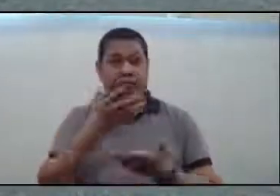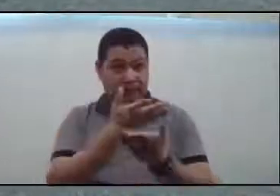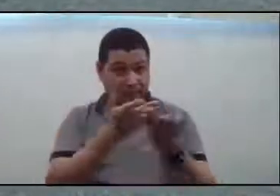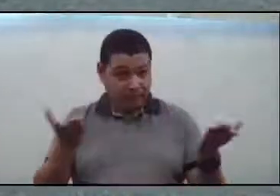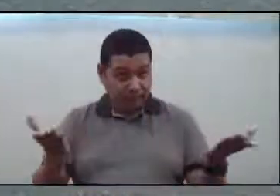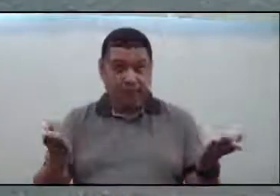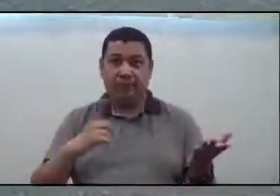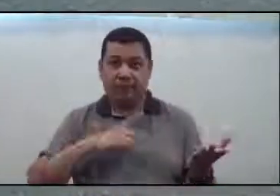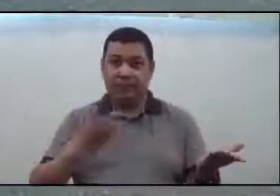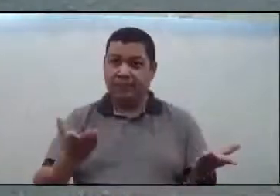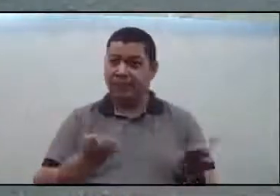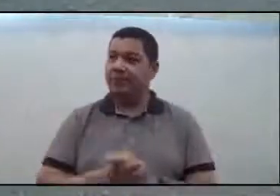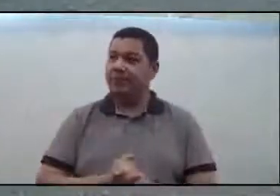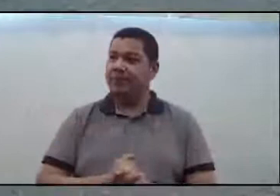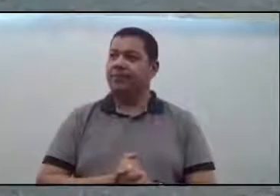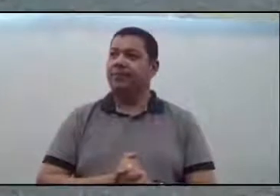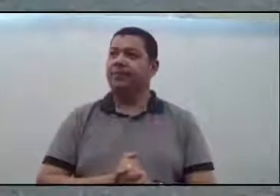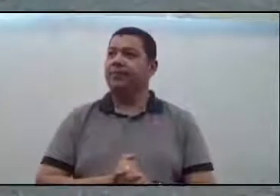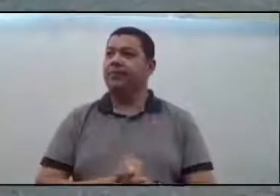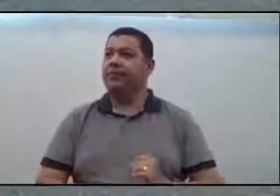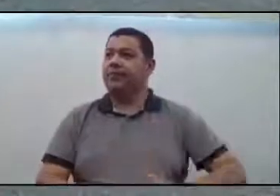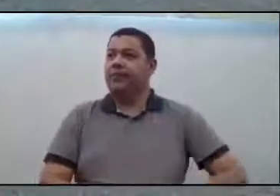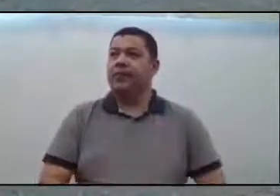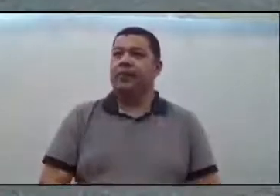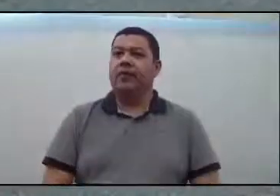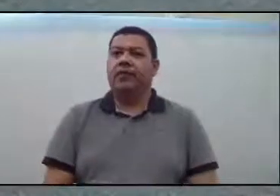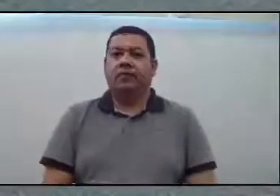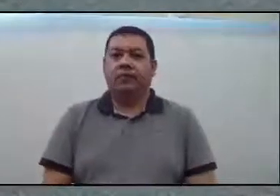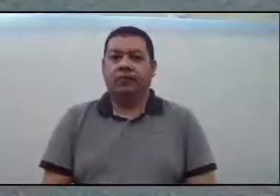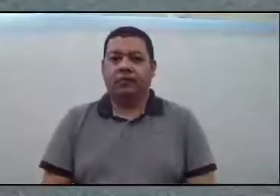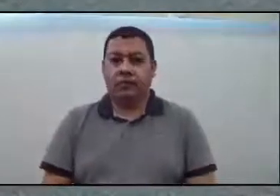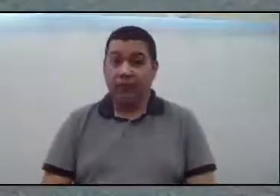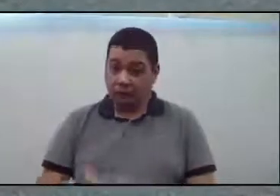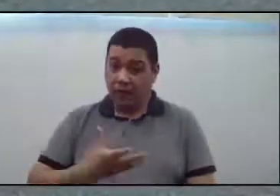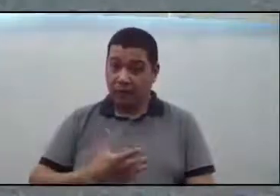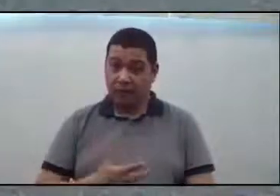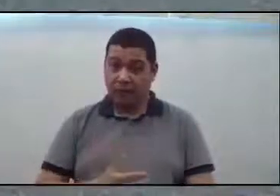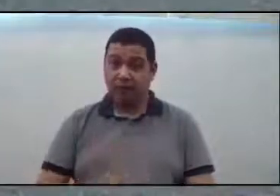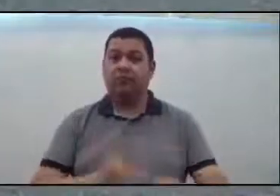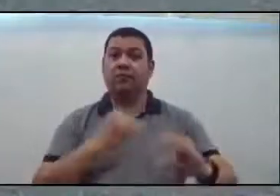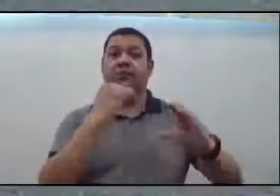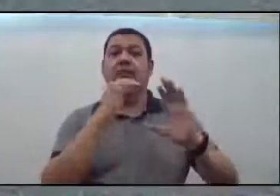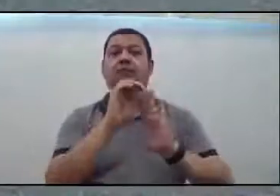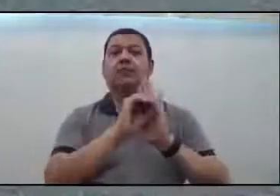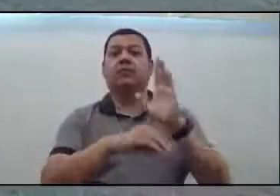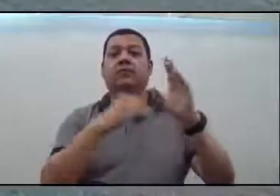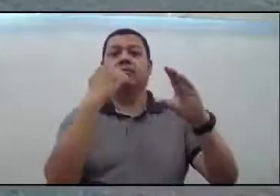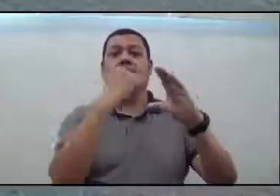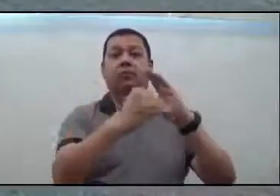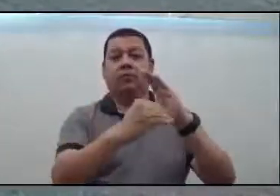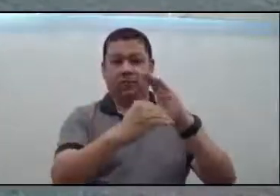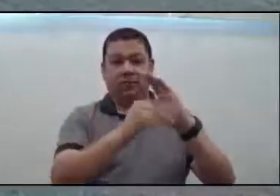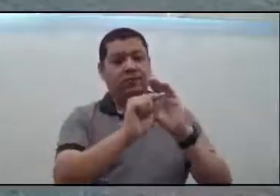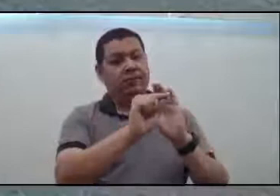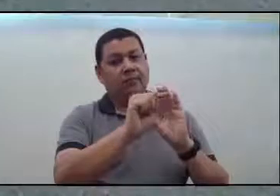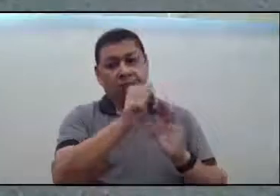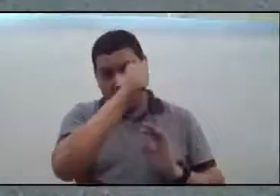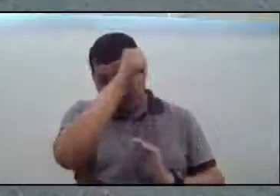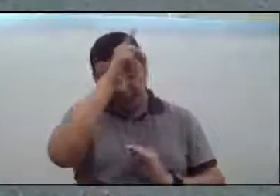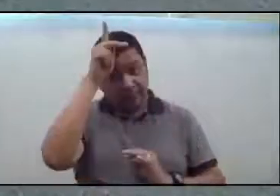Senhor presidente, hoje eu quero encaminhar um ofício para o prefeito do nosso município, que eu